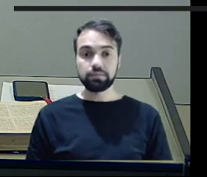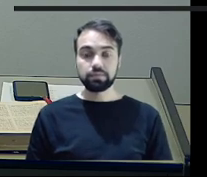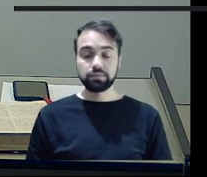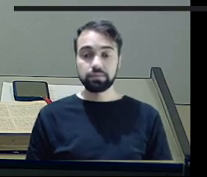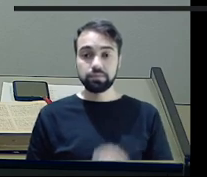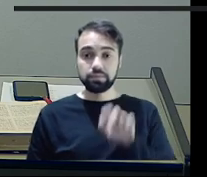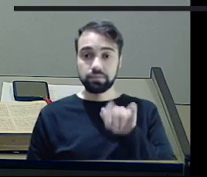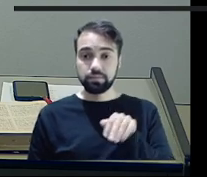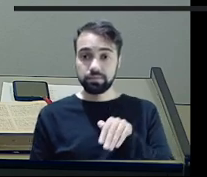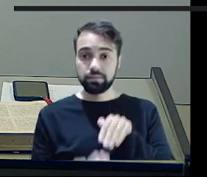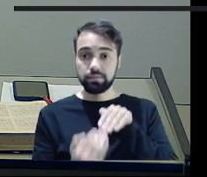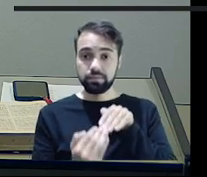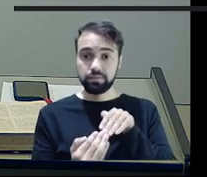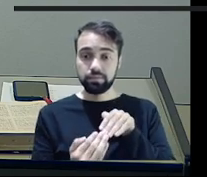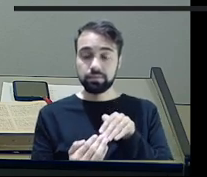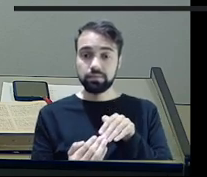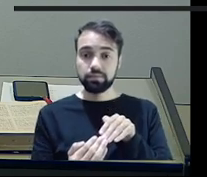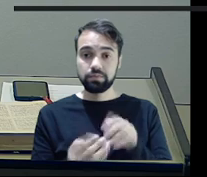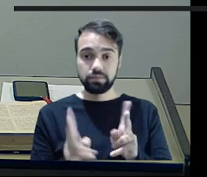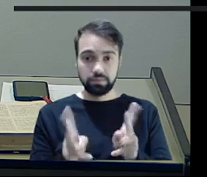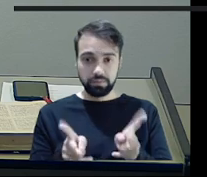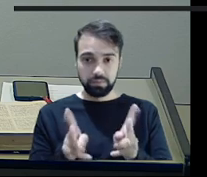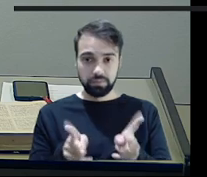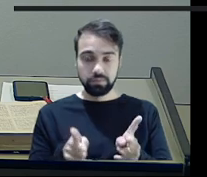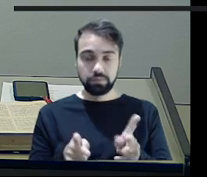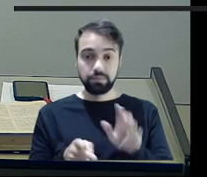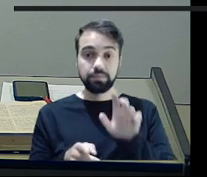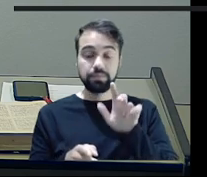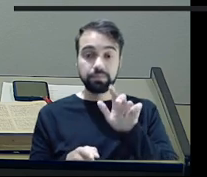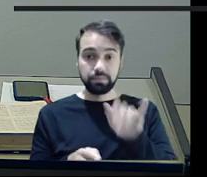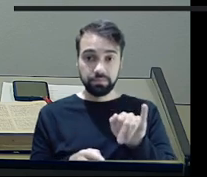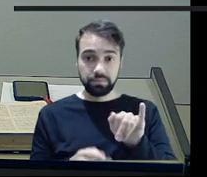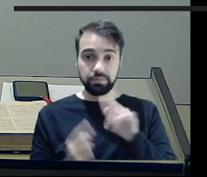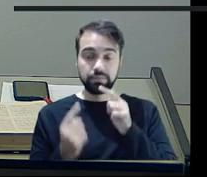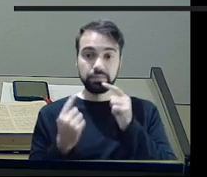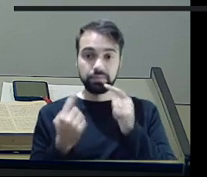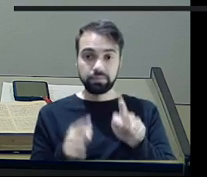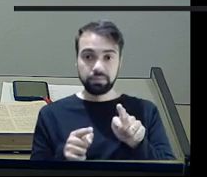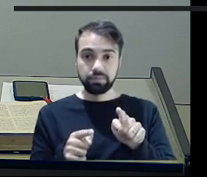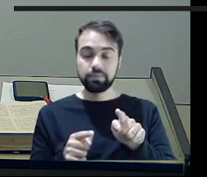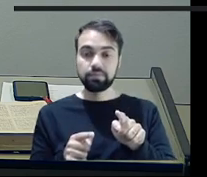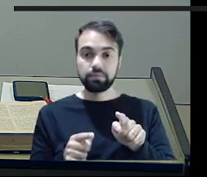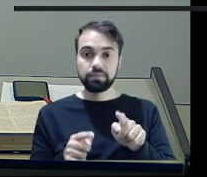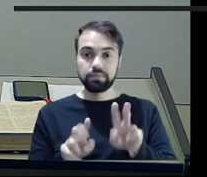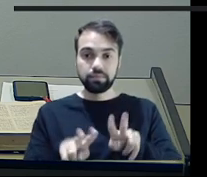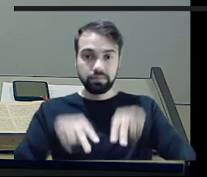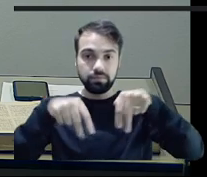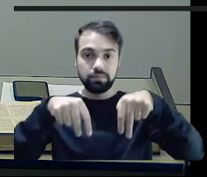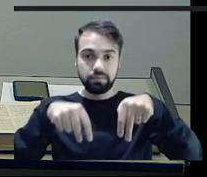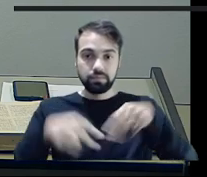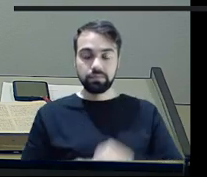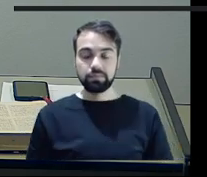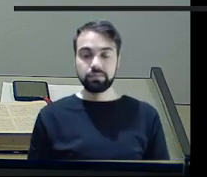favor, permaneçam como se encontram. Os que forem contra, queiram se levantar.